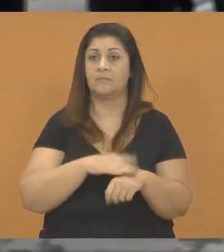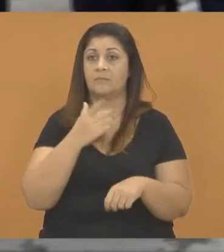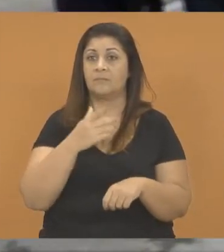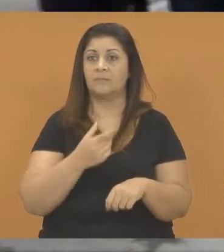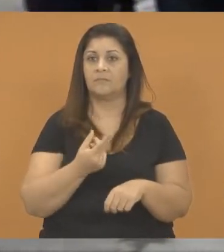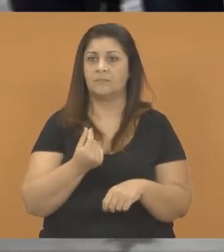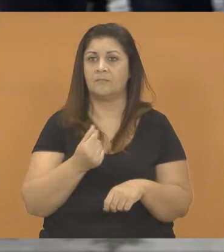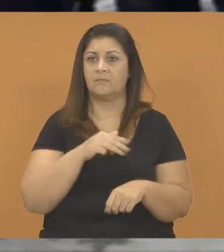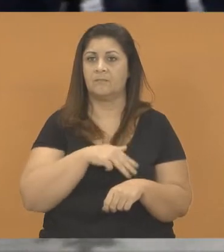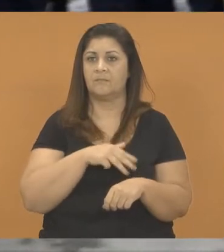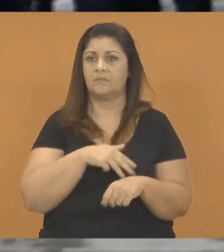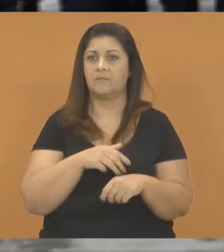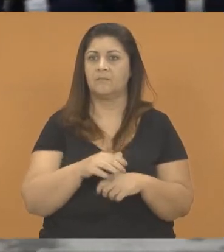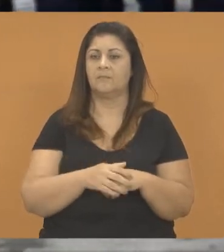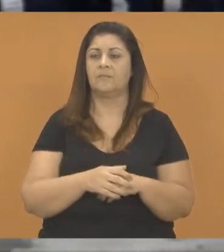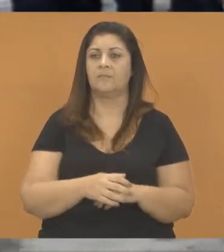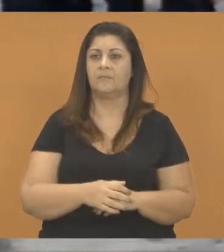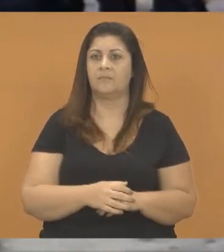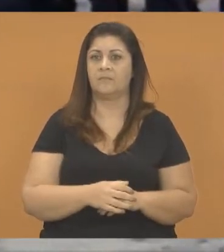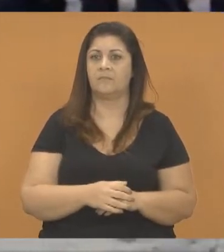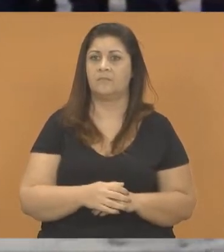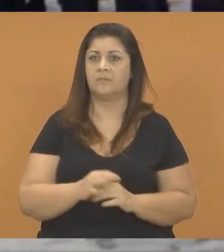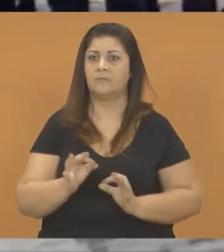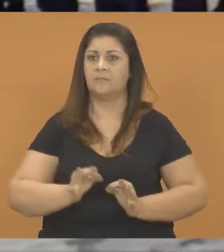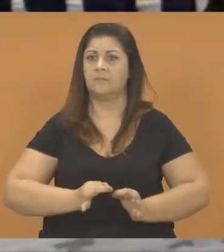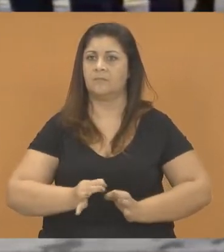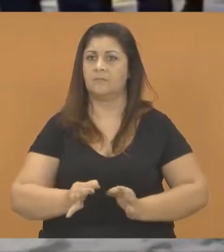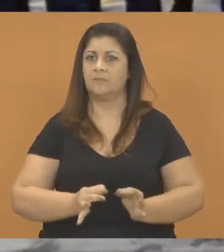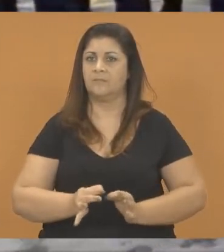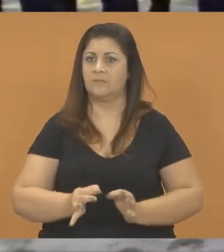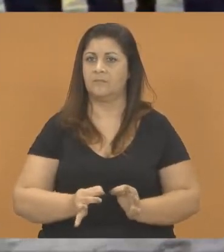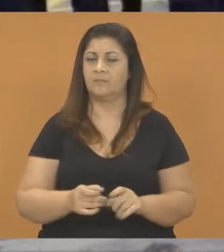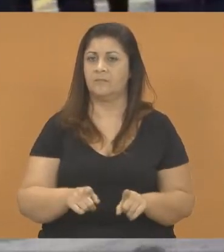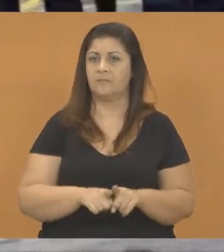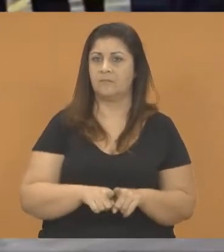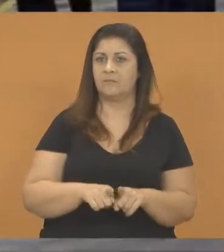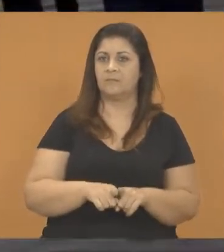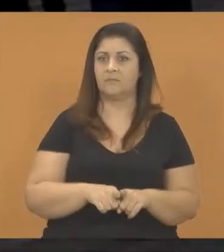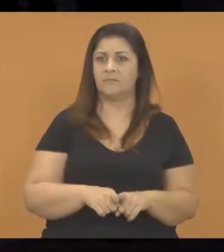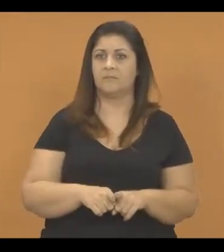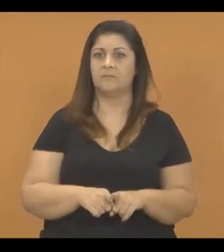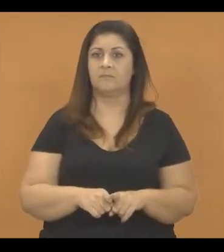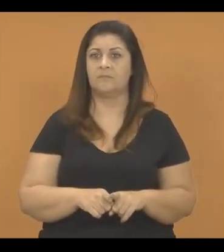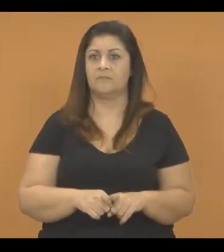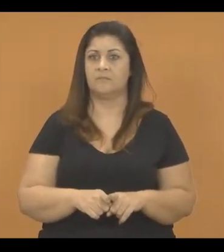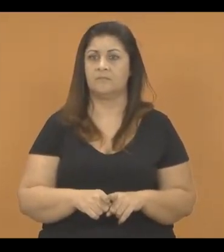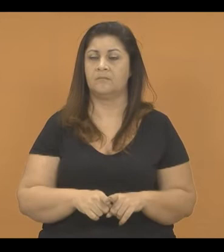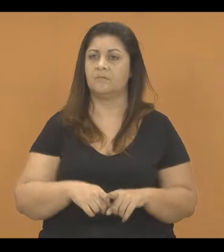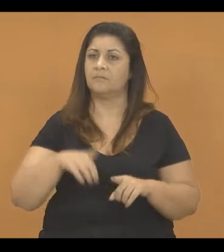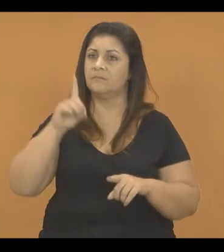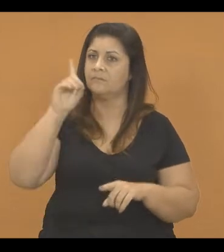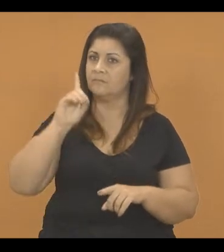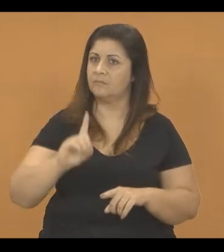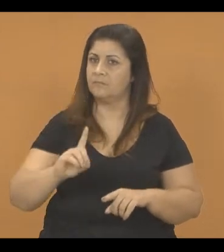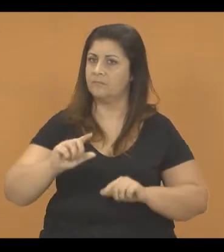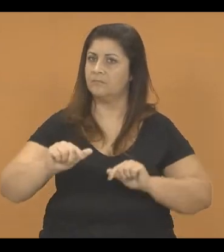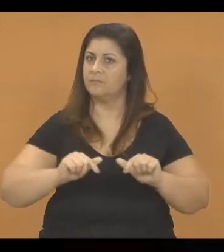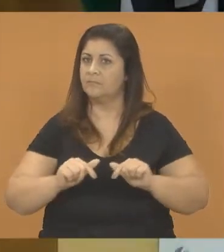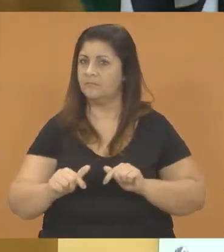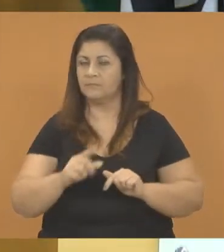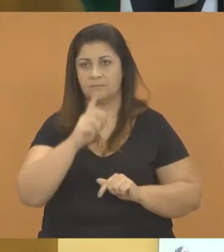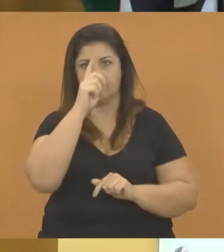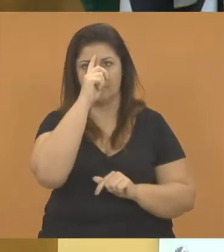determina a competência ea organização dos profissionais além de versar sobre os direitos e deveres proibições e sanções